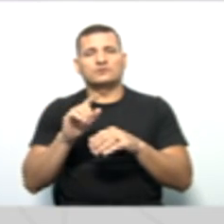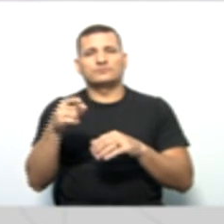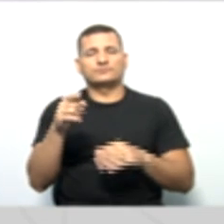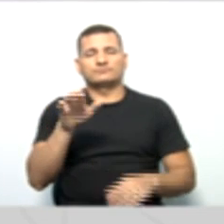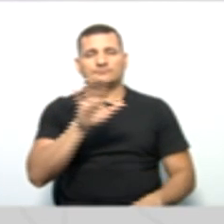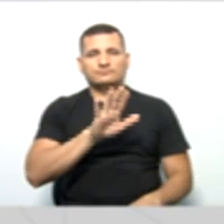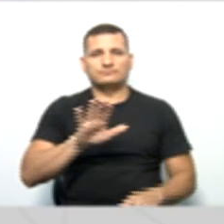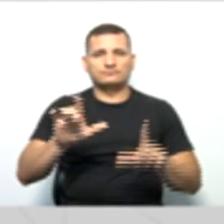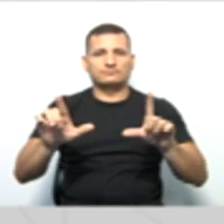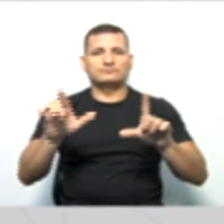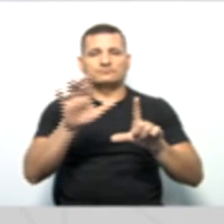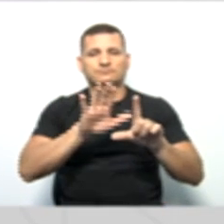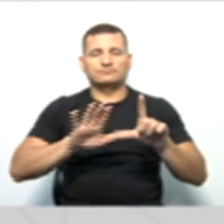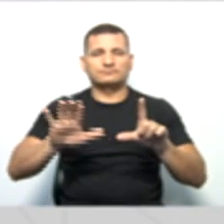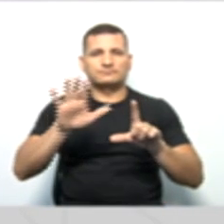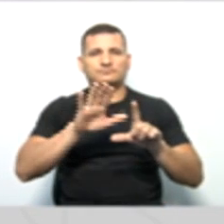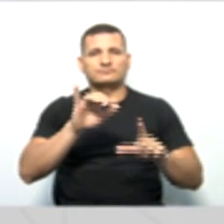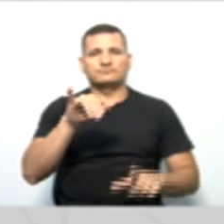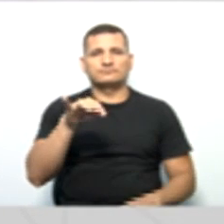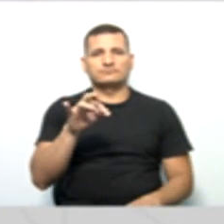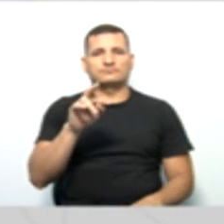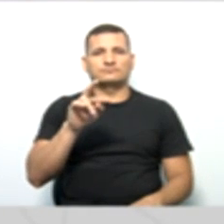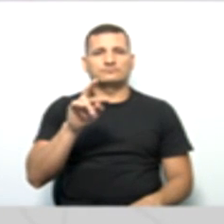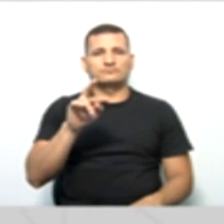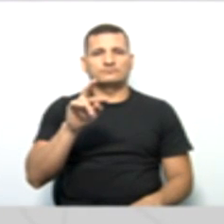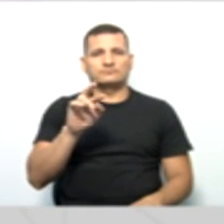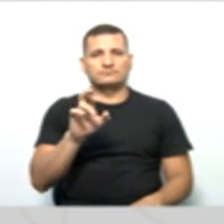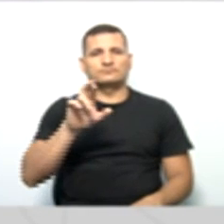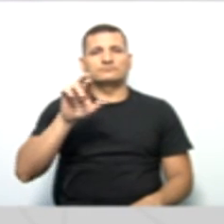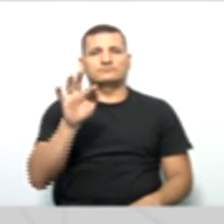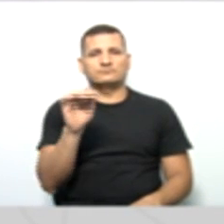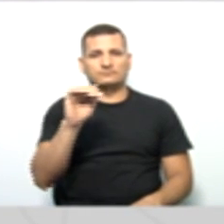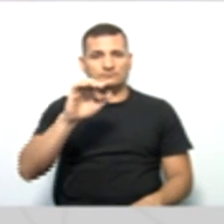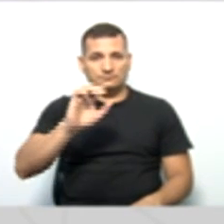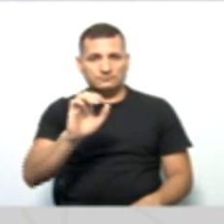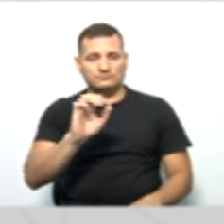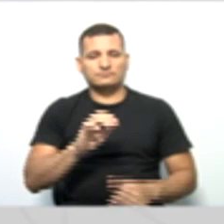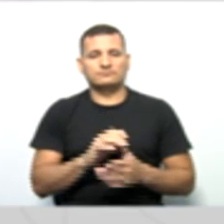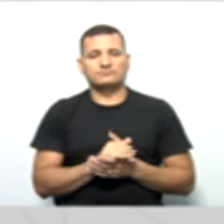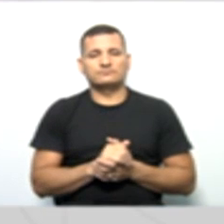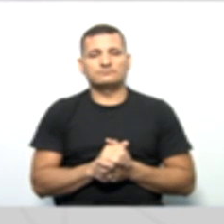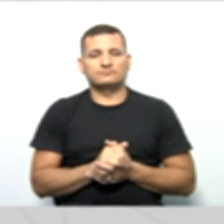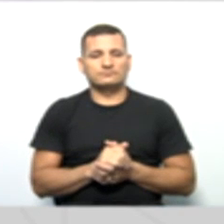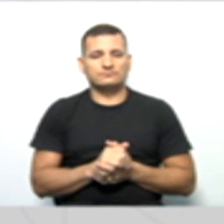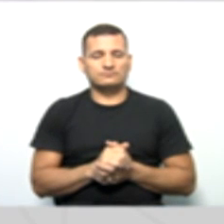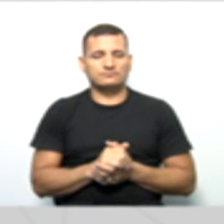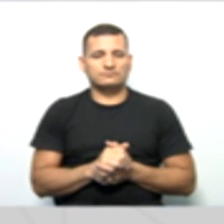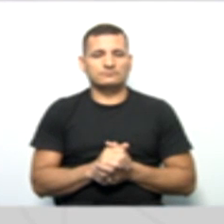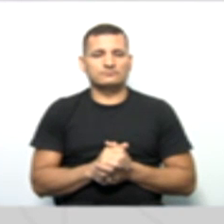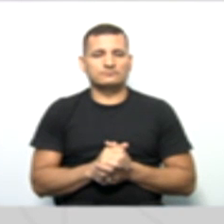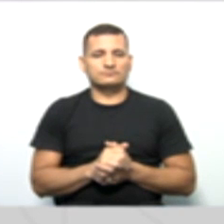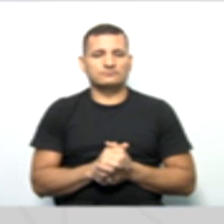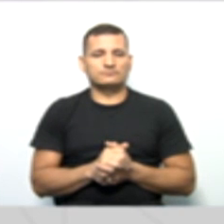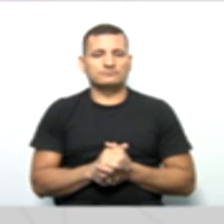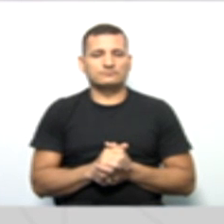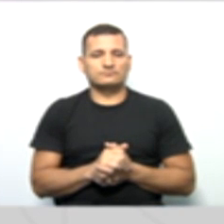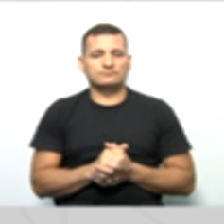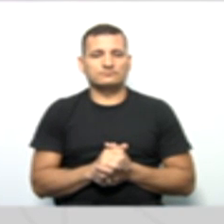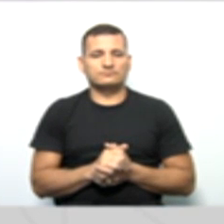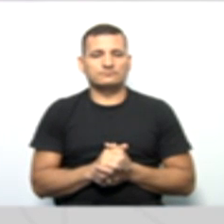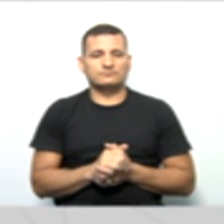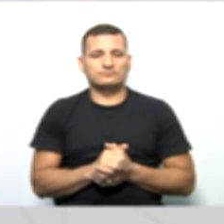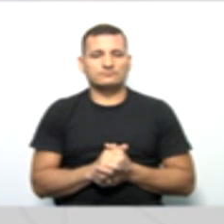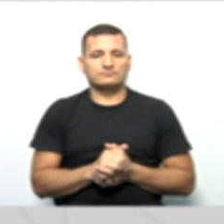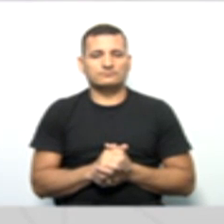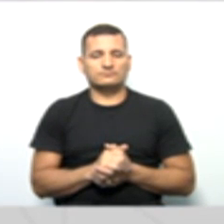né? Aí quem é que vai me ajudar, né? Quais são os documentos que eu tenho que analisar para poder estar